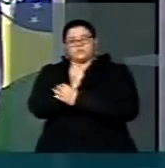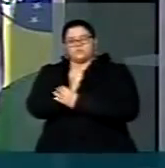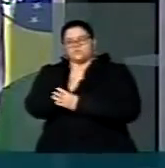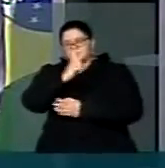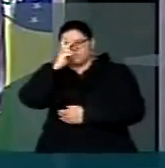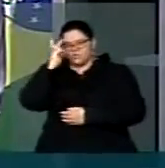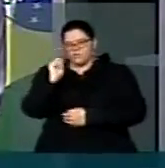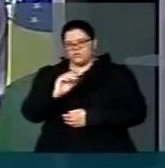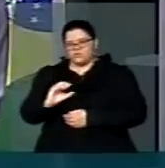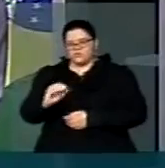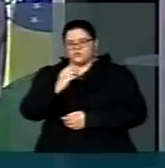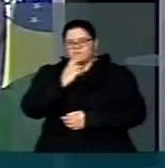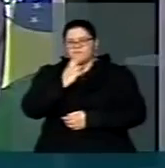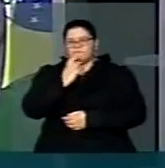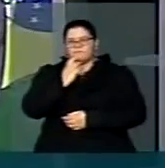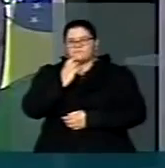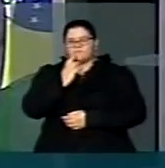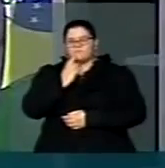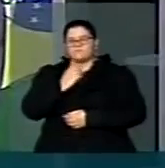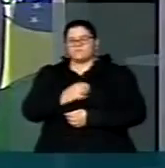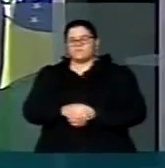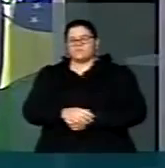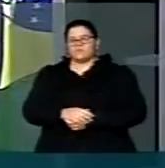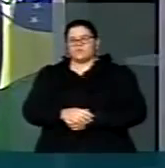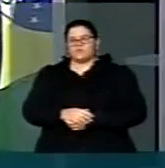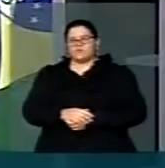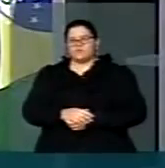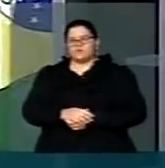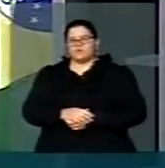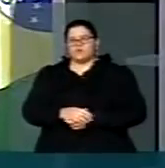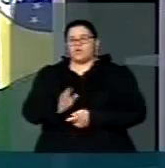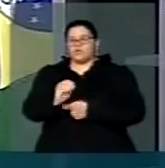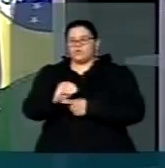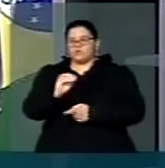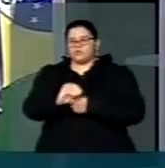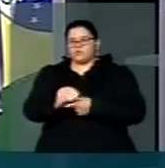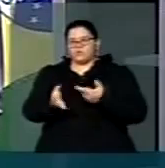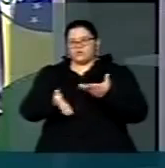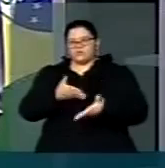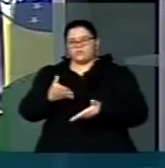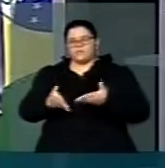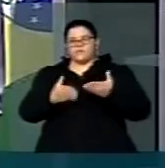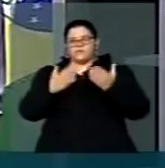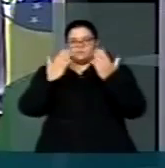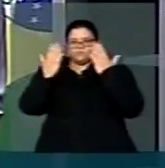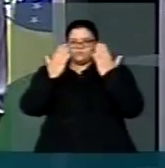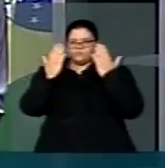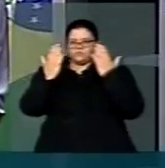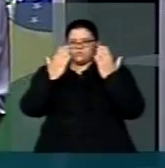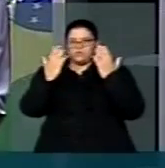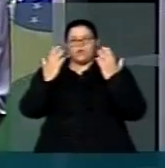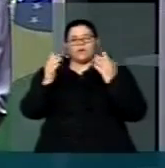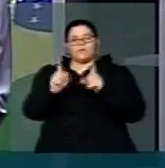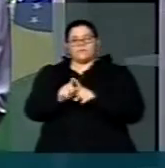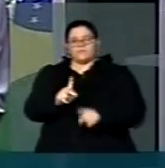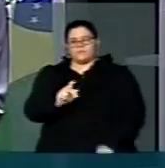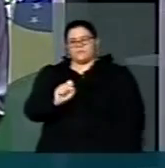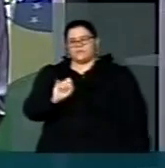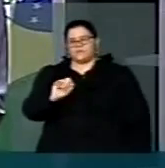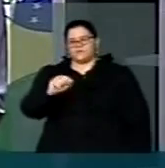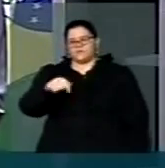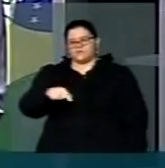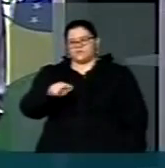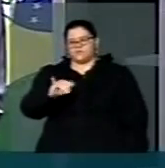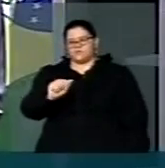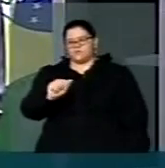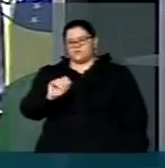infratores. Prevê também o tratamento psiquiátrico ao adolescente que, ao cometer o ato infracional, demonstre, mediante